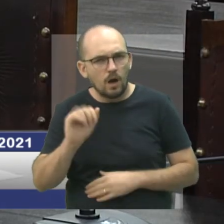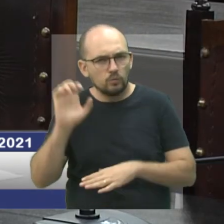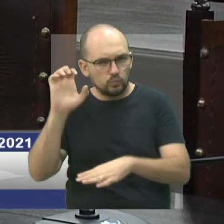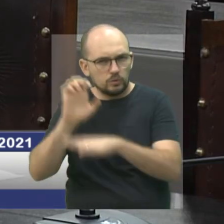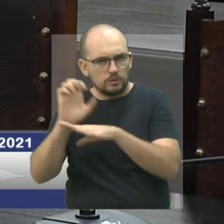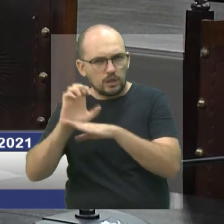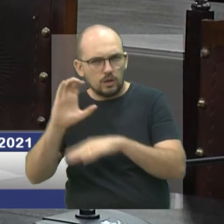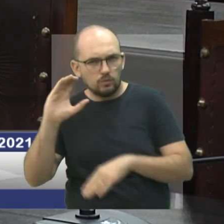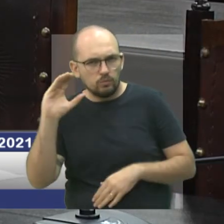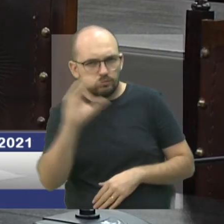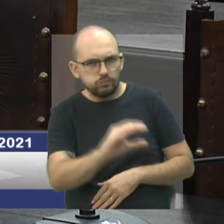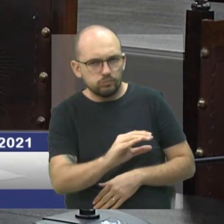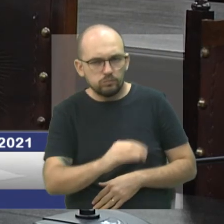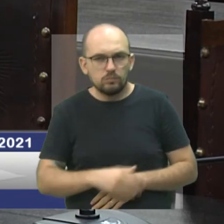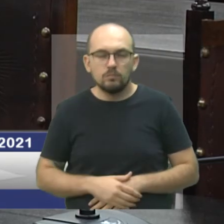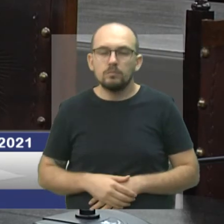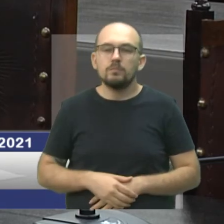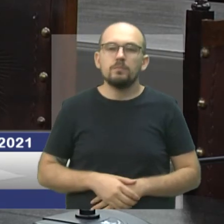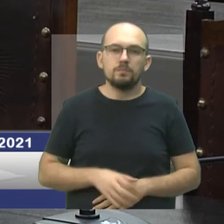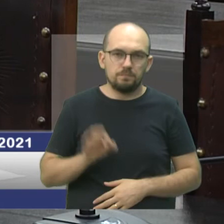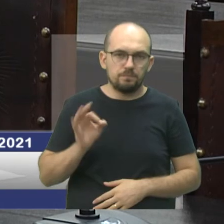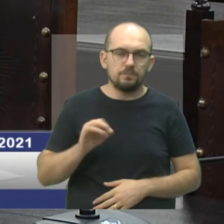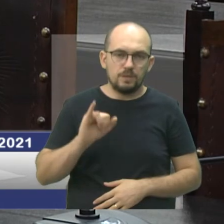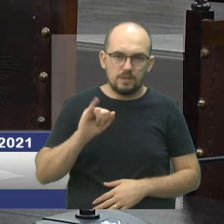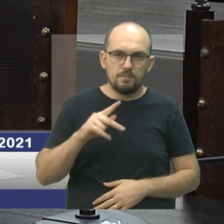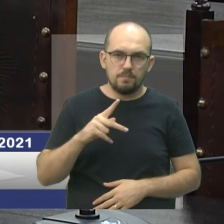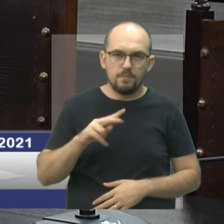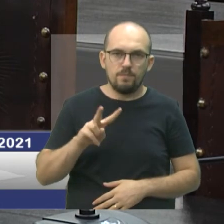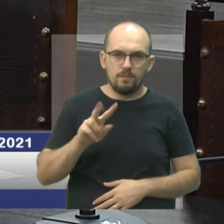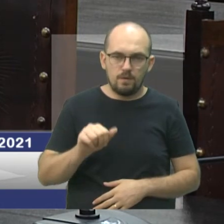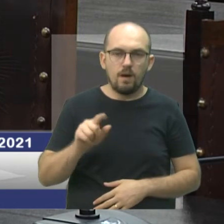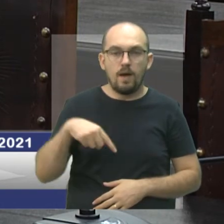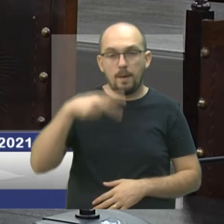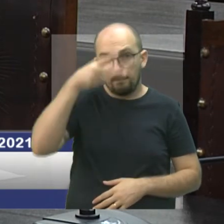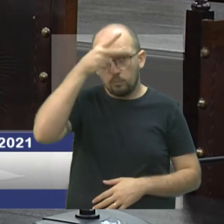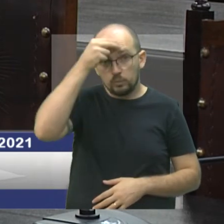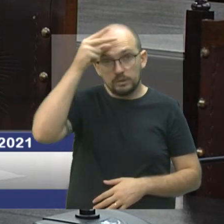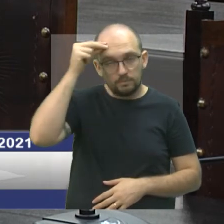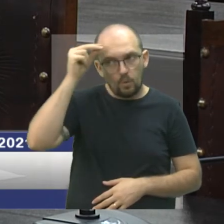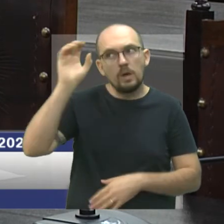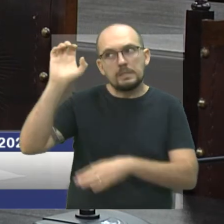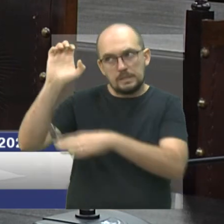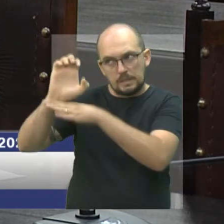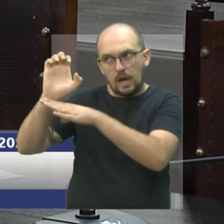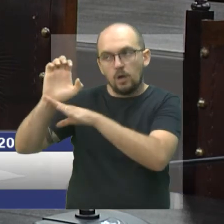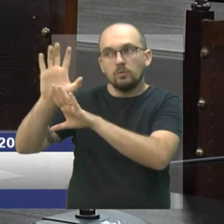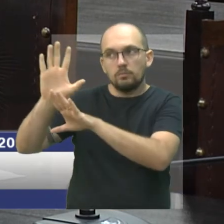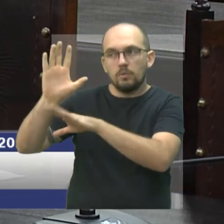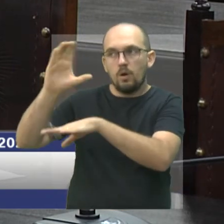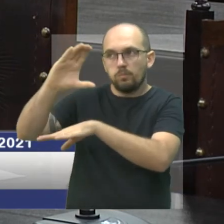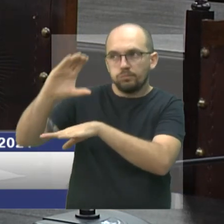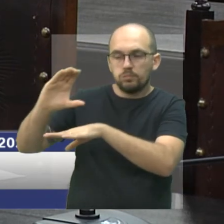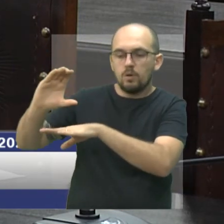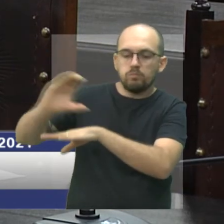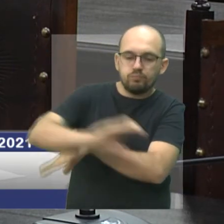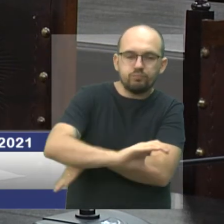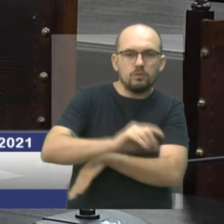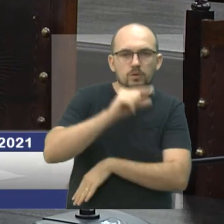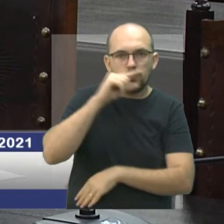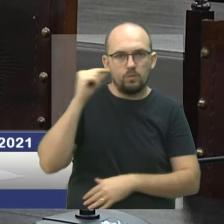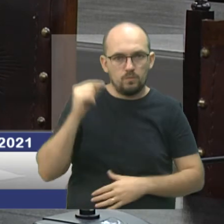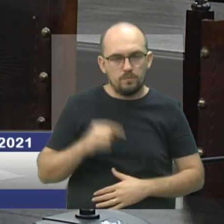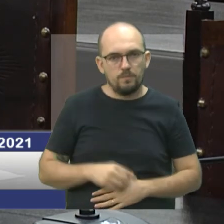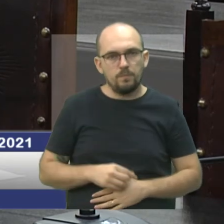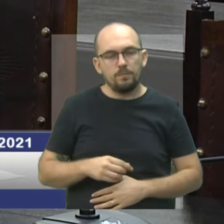IPVA que você falou? Desculpa. IPVA, é municipal, do Estado, mas passa para o município, né? Perfeito. E